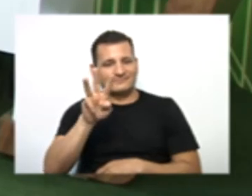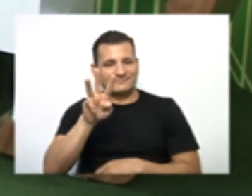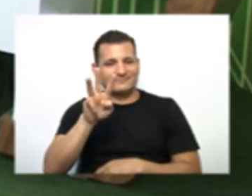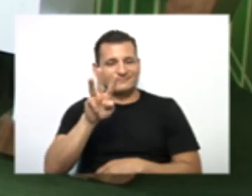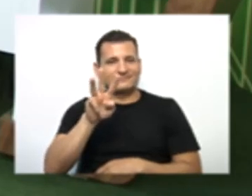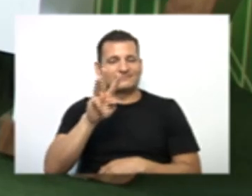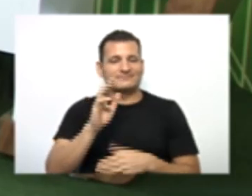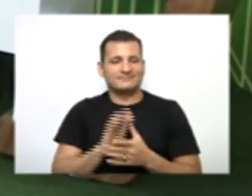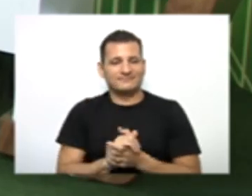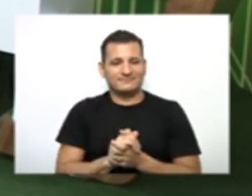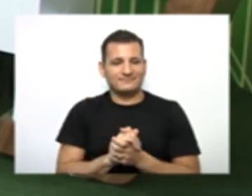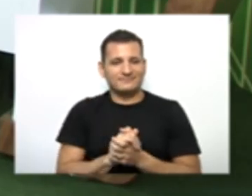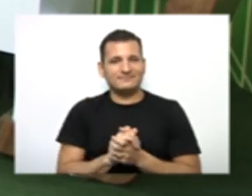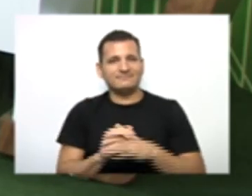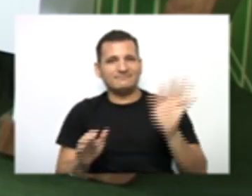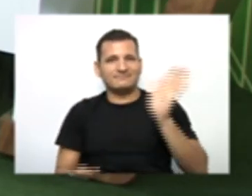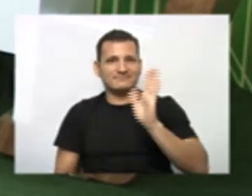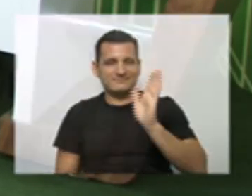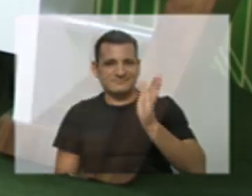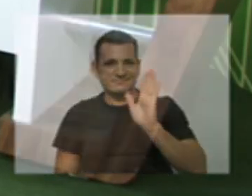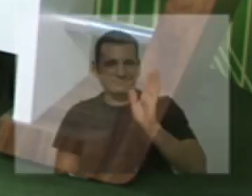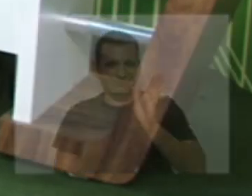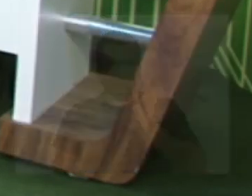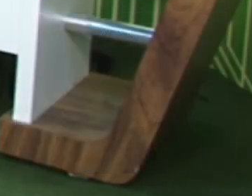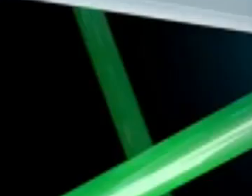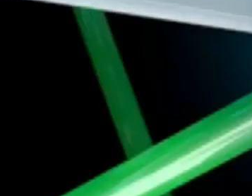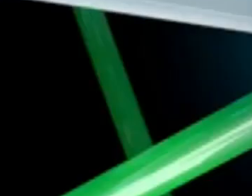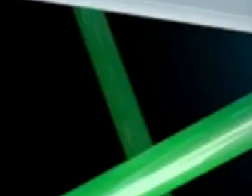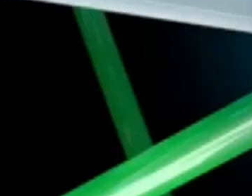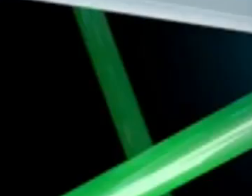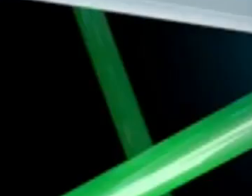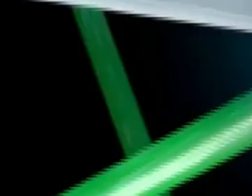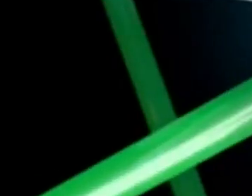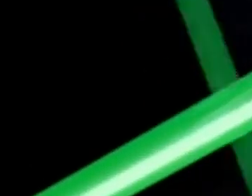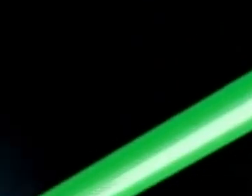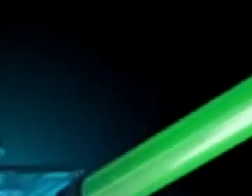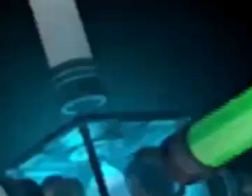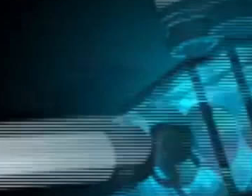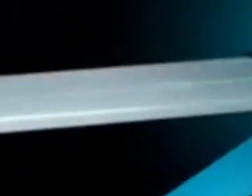FDW. Gente, até a próxima aula. Web. Tchauzinho. Tchau, pessoal. Valeu.